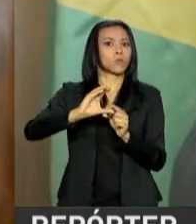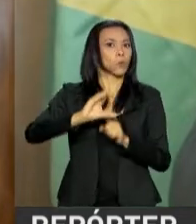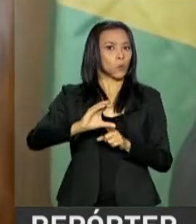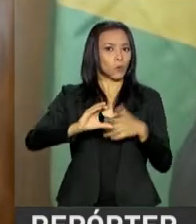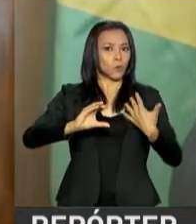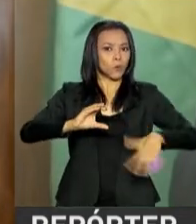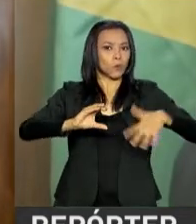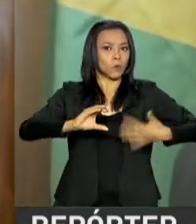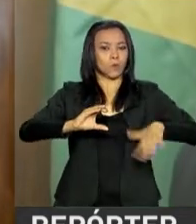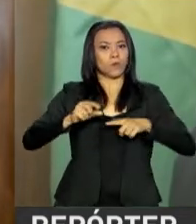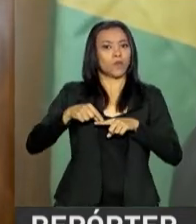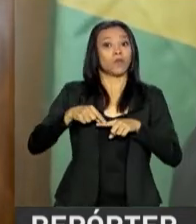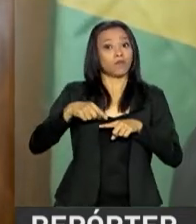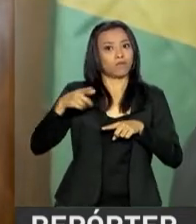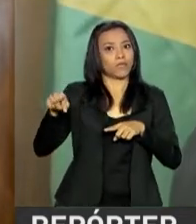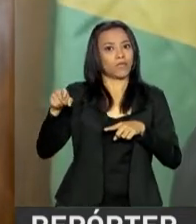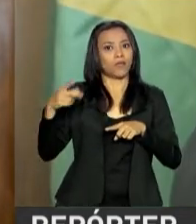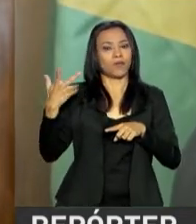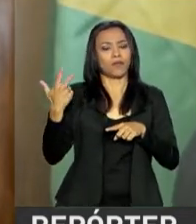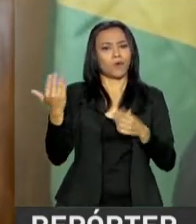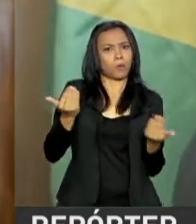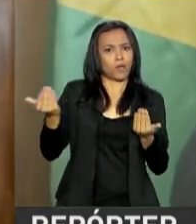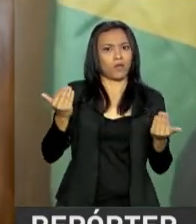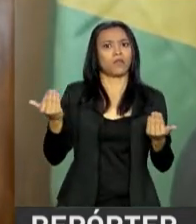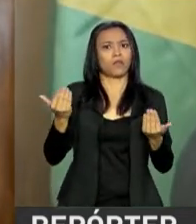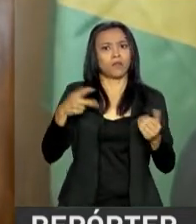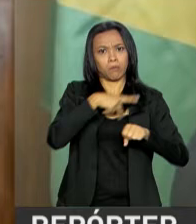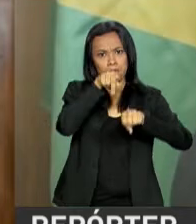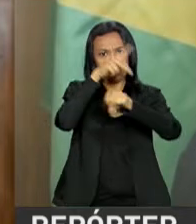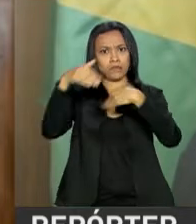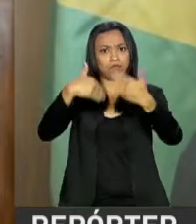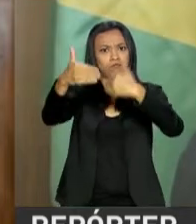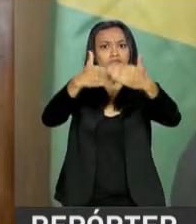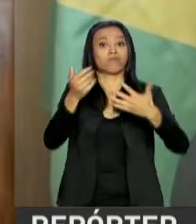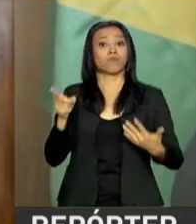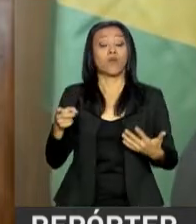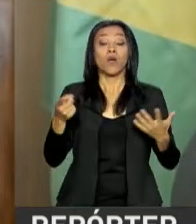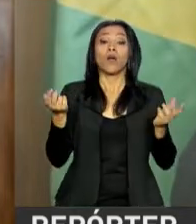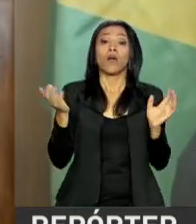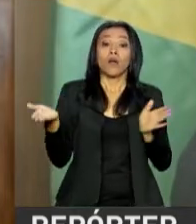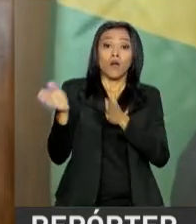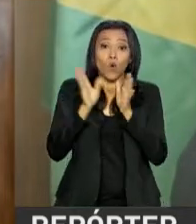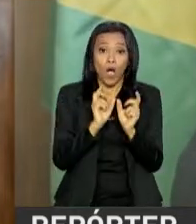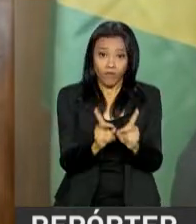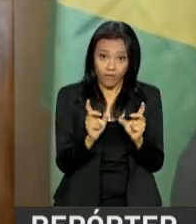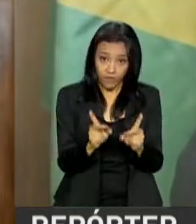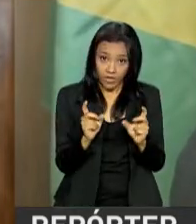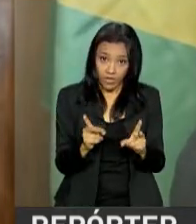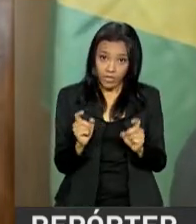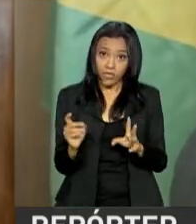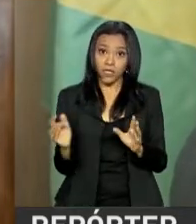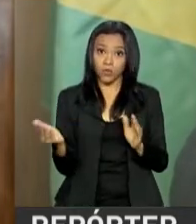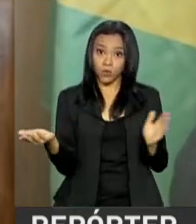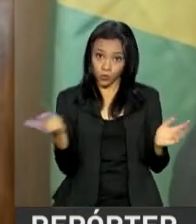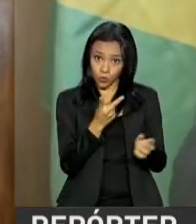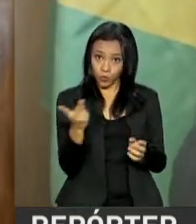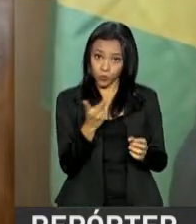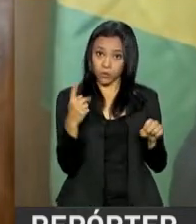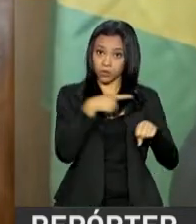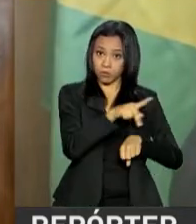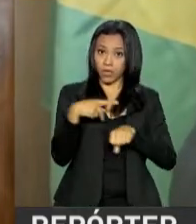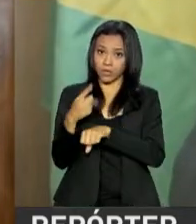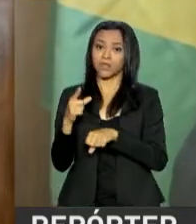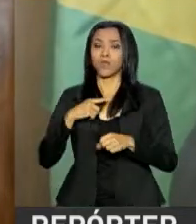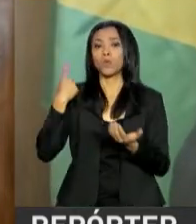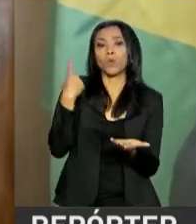grande maioria dos países desenvolvidos, inclusive. O comércio bilateral é muito desenvolvido, nós temos um acordo de